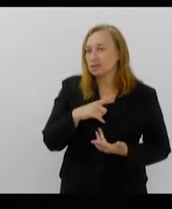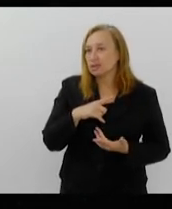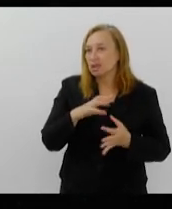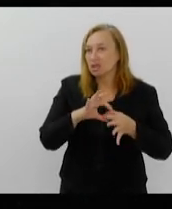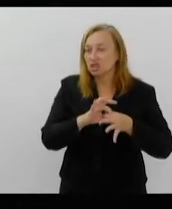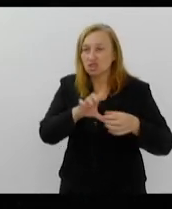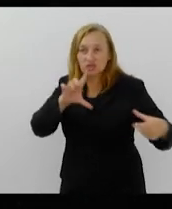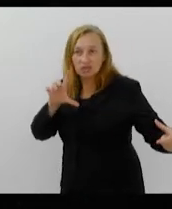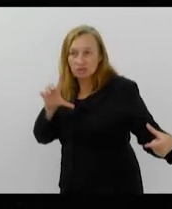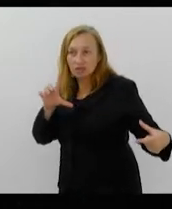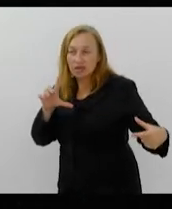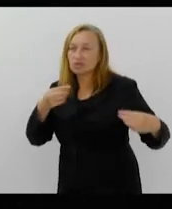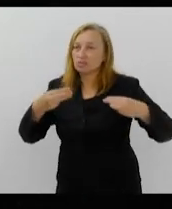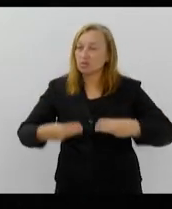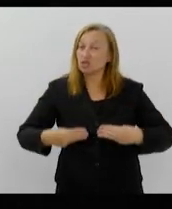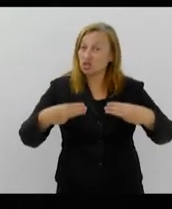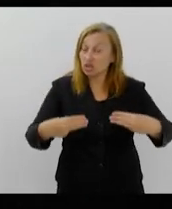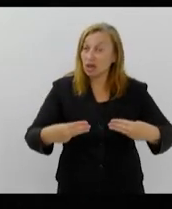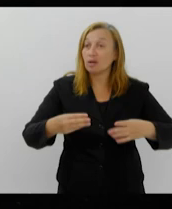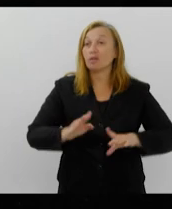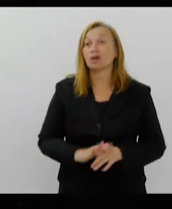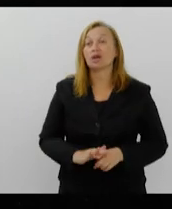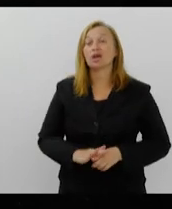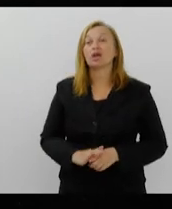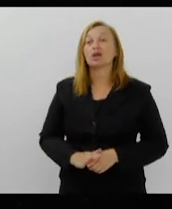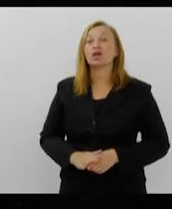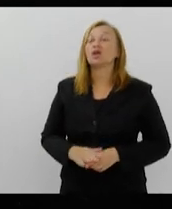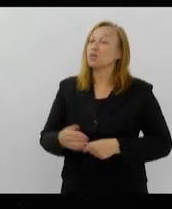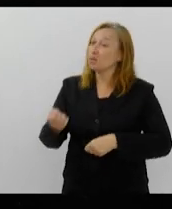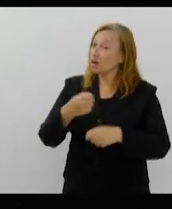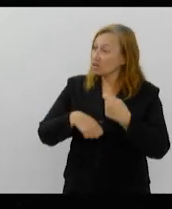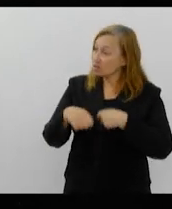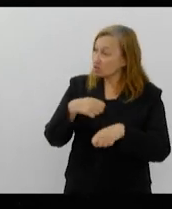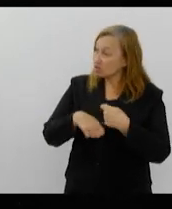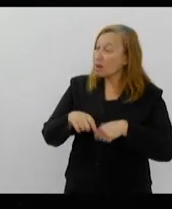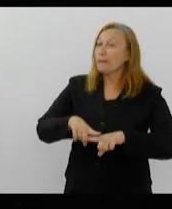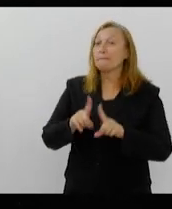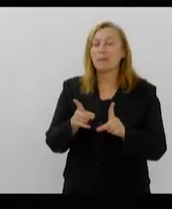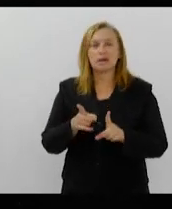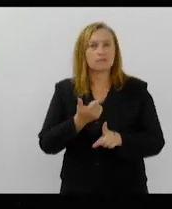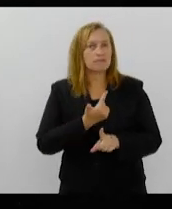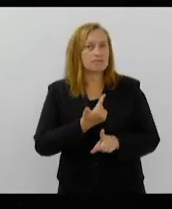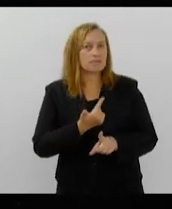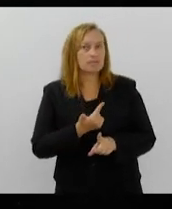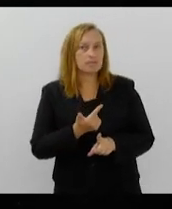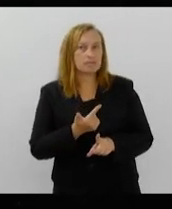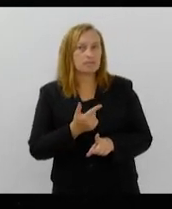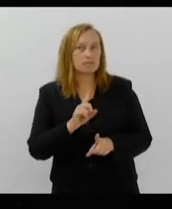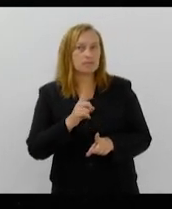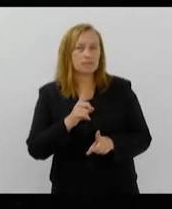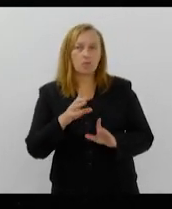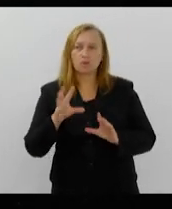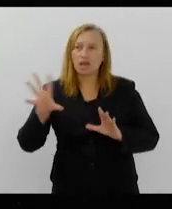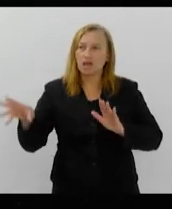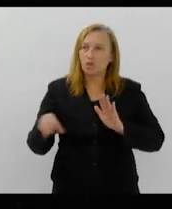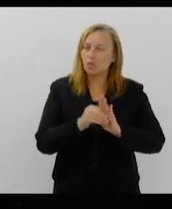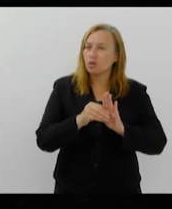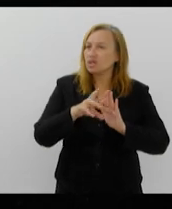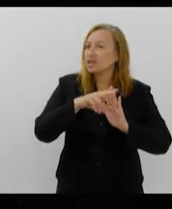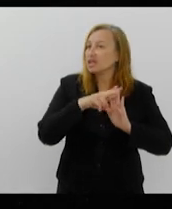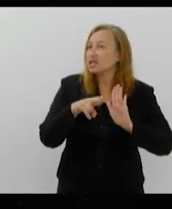desvinculada do Ministério. E o está administrativamente, mas não está nos parâmetros e